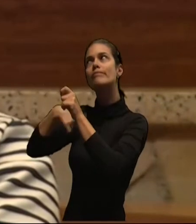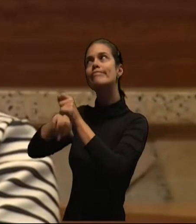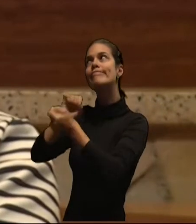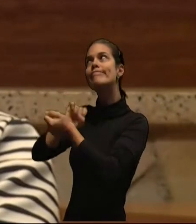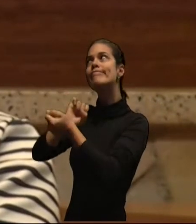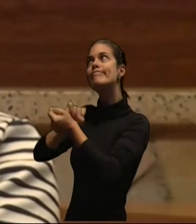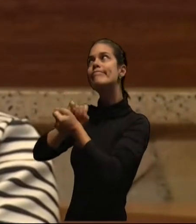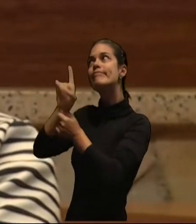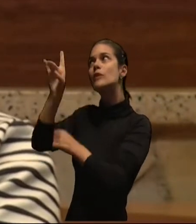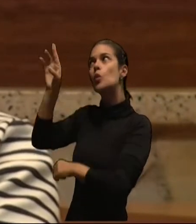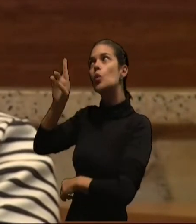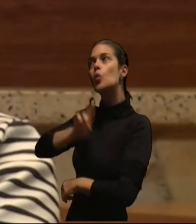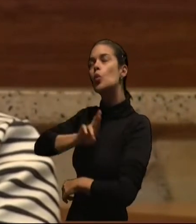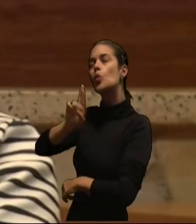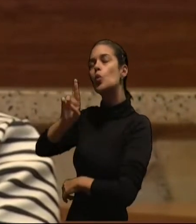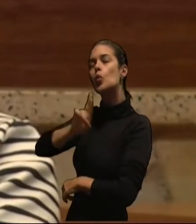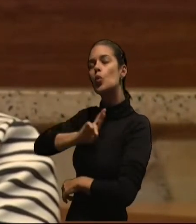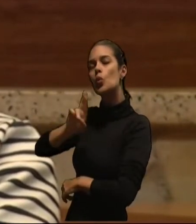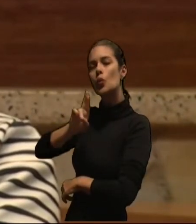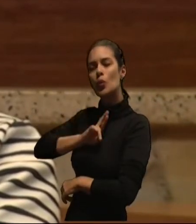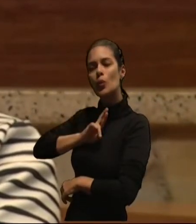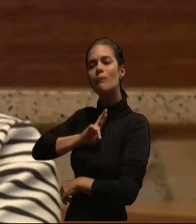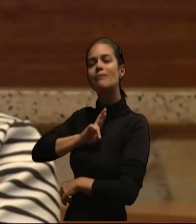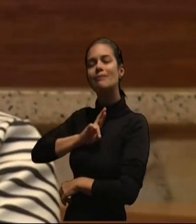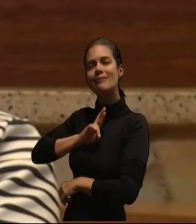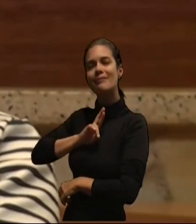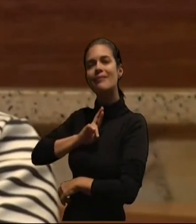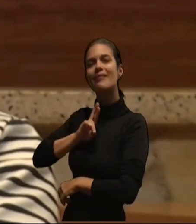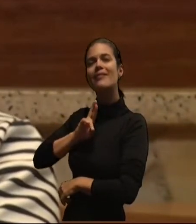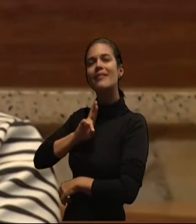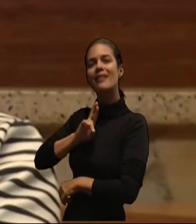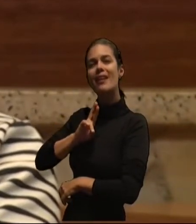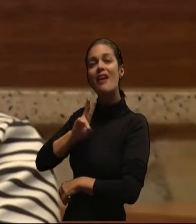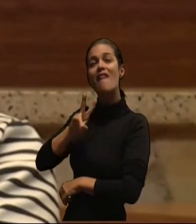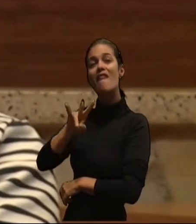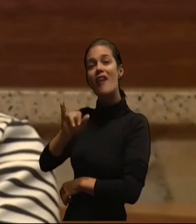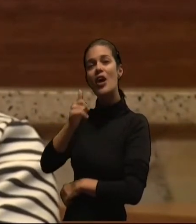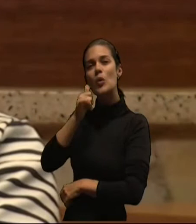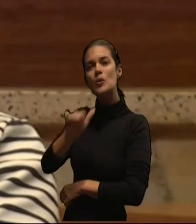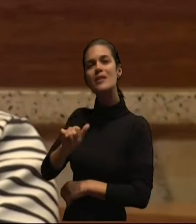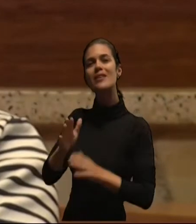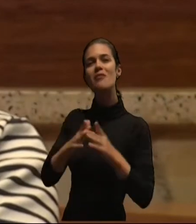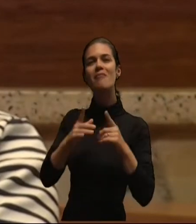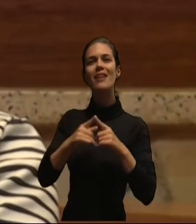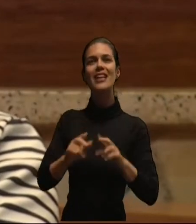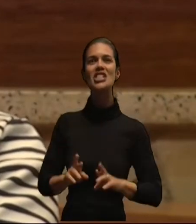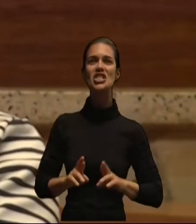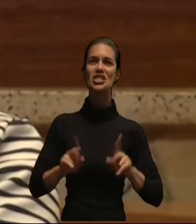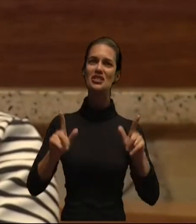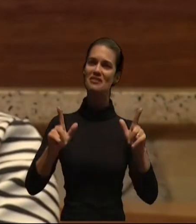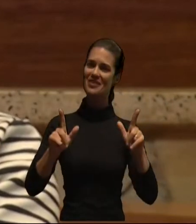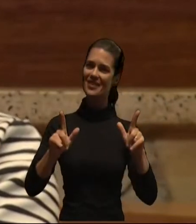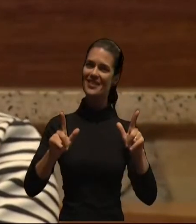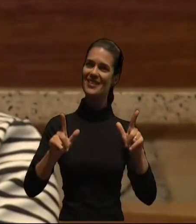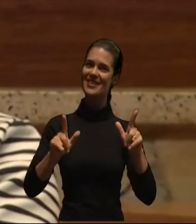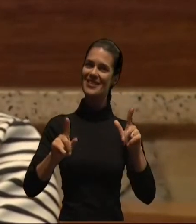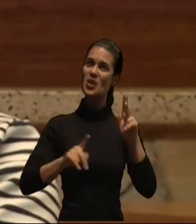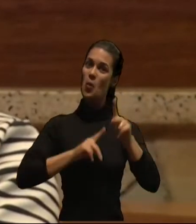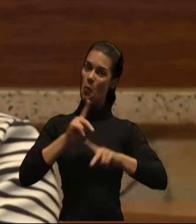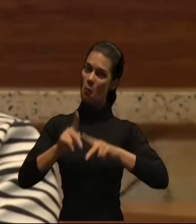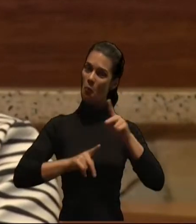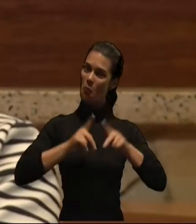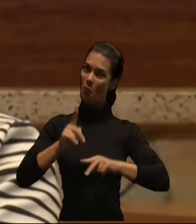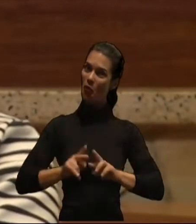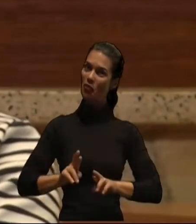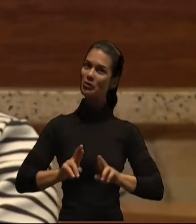nós, com certeza teremos um mundo, uma igreja diferente, e temos o povo, e aí Deus está mostrando